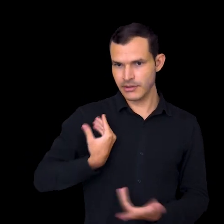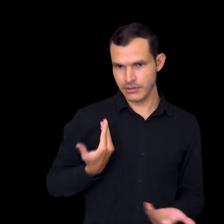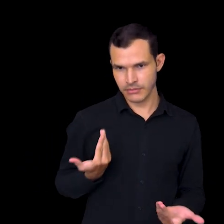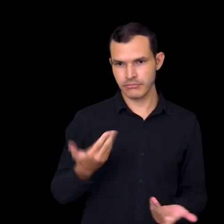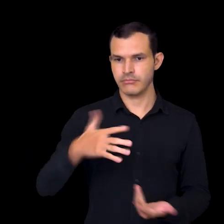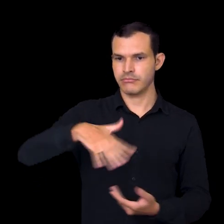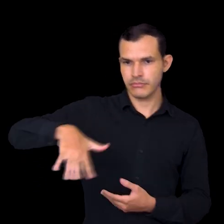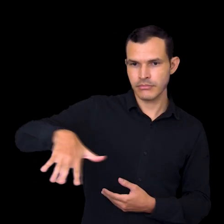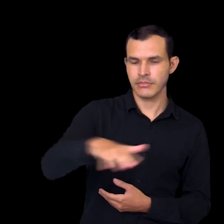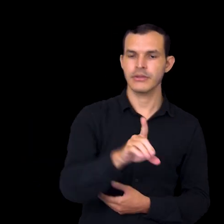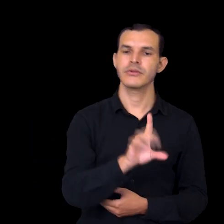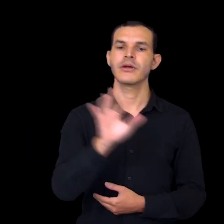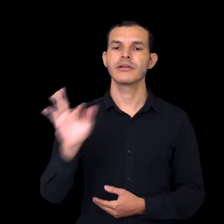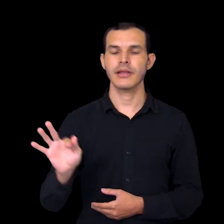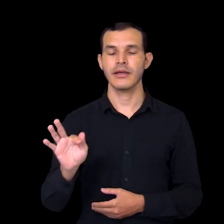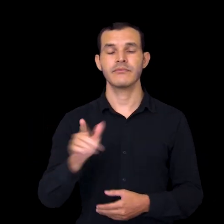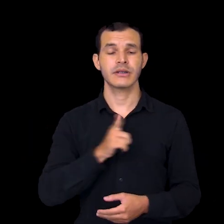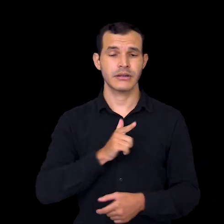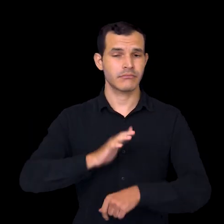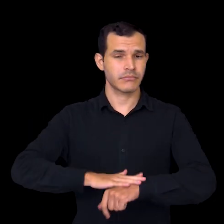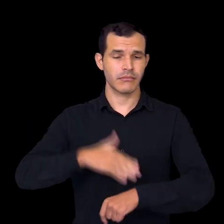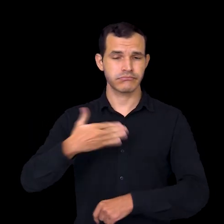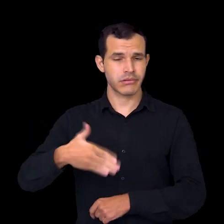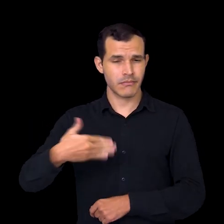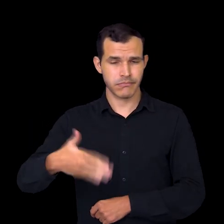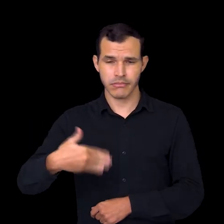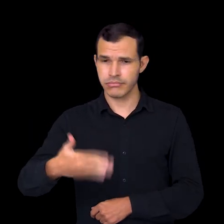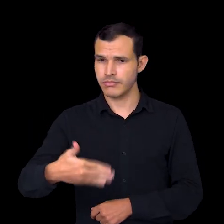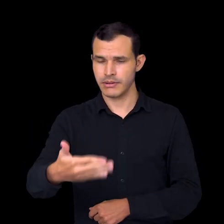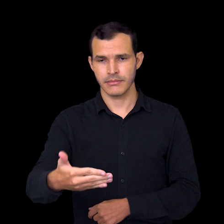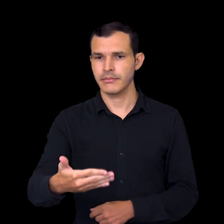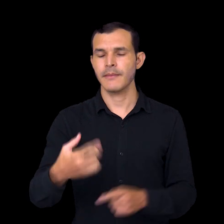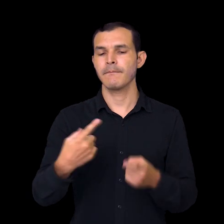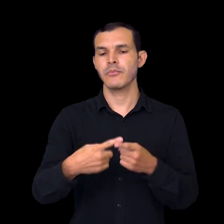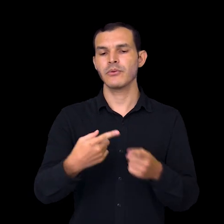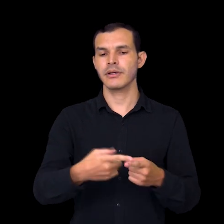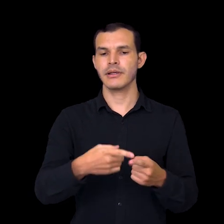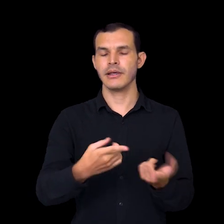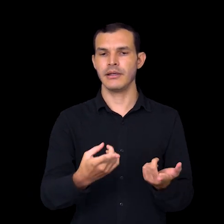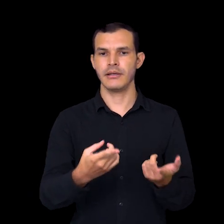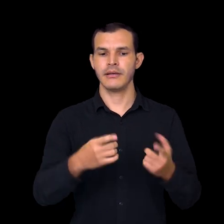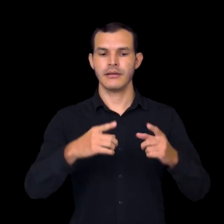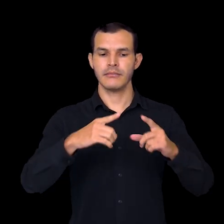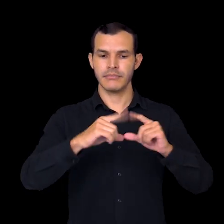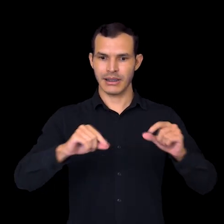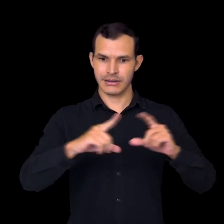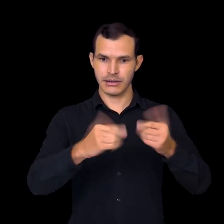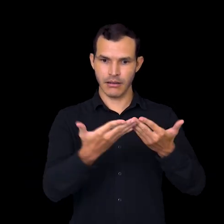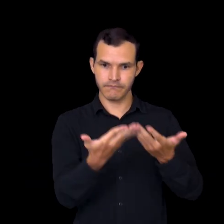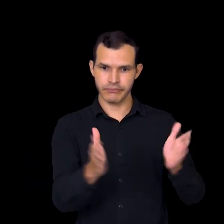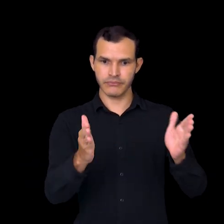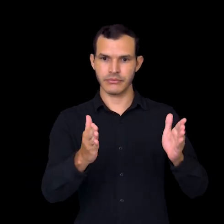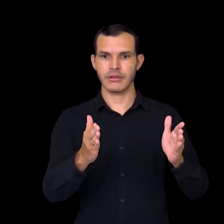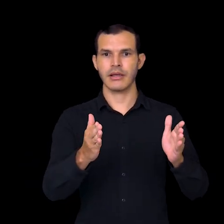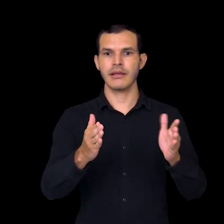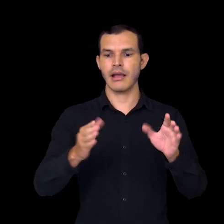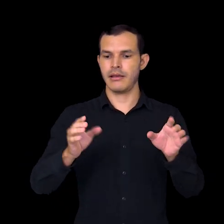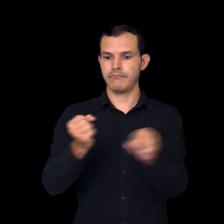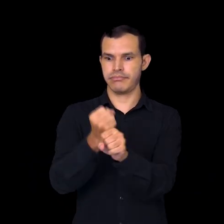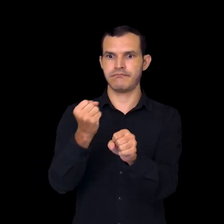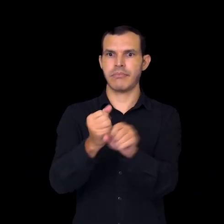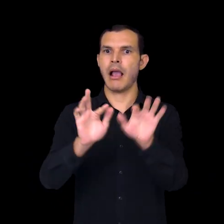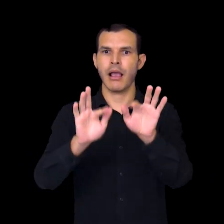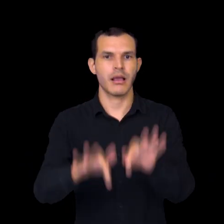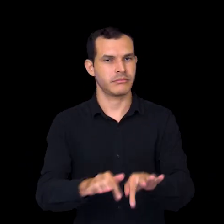desse Distrito Federal que se torna, e durante muito tempo, porque não é com a inauguração que encerra o canteiro de obras, né? Durante